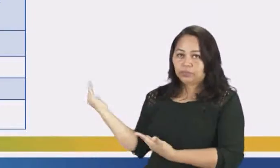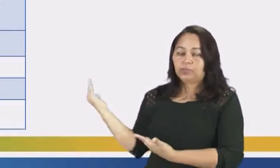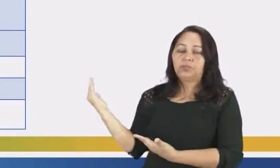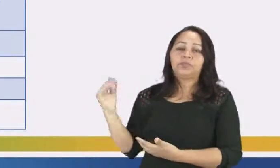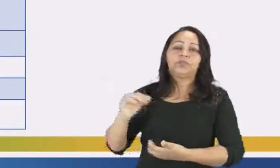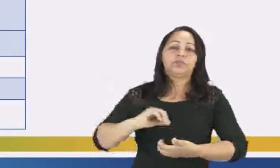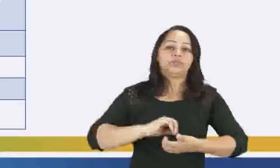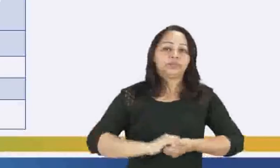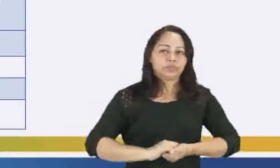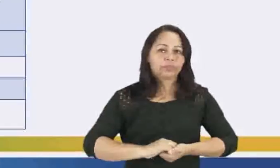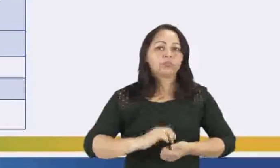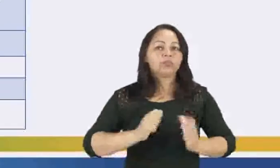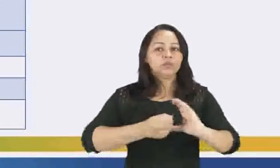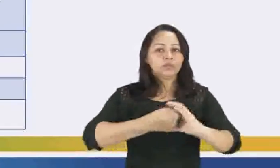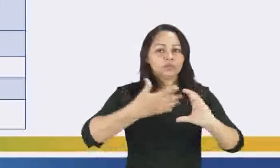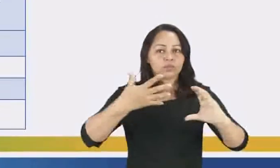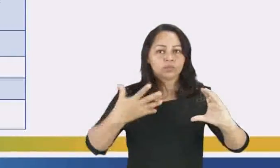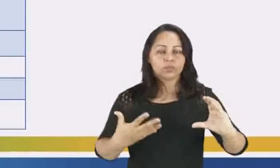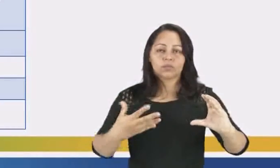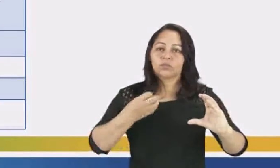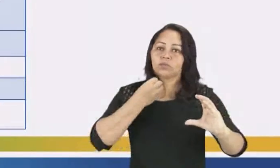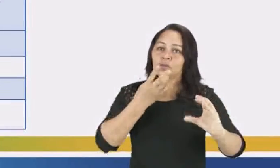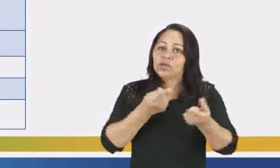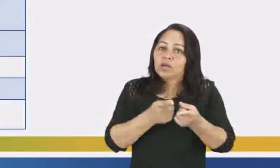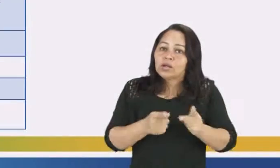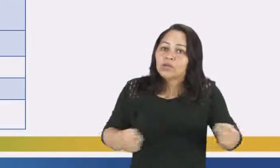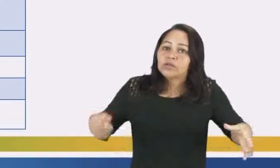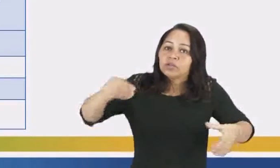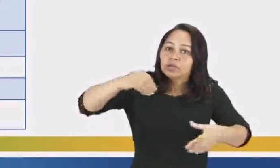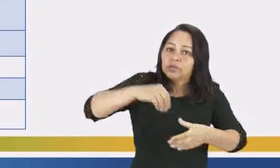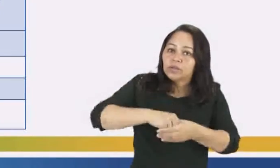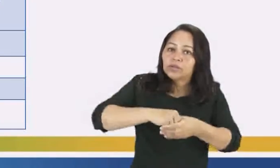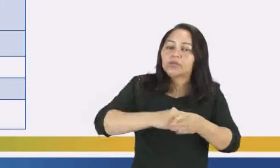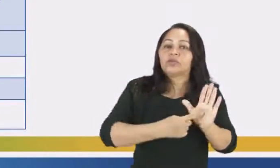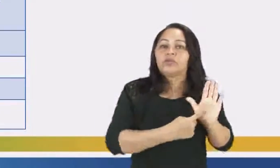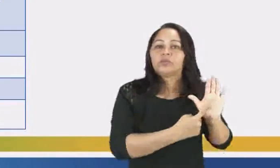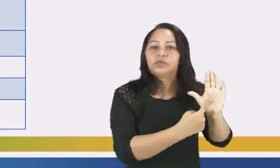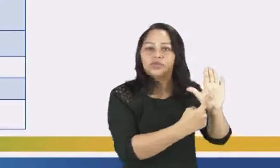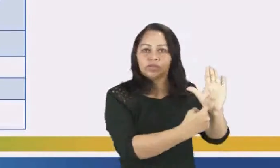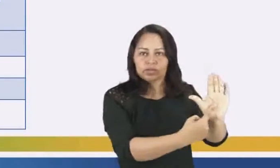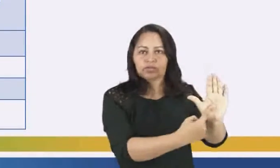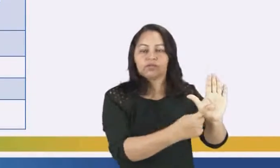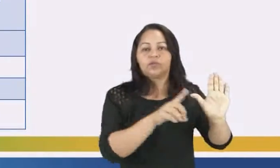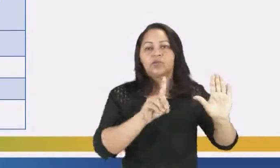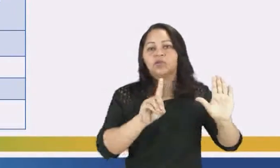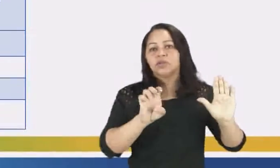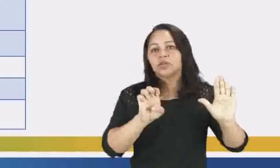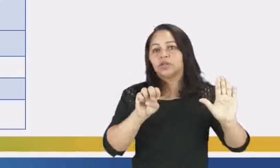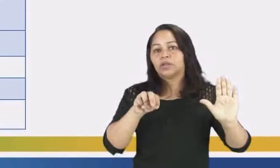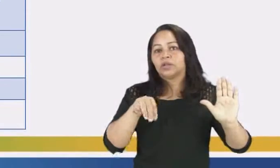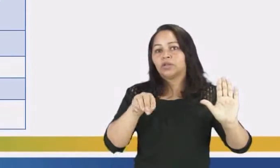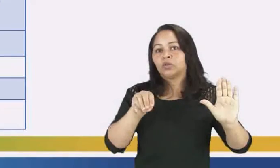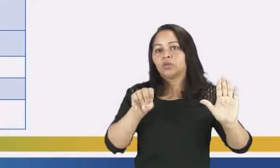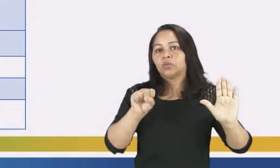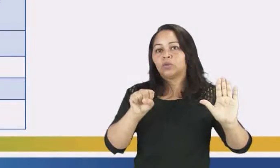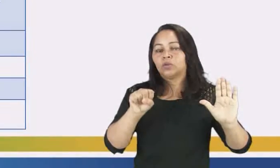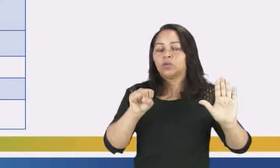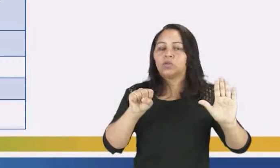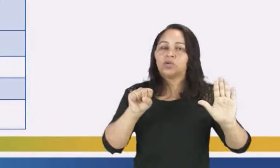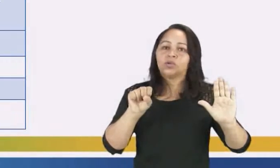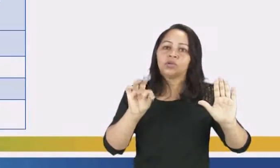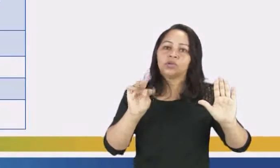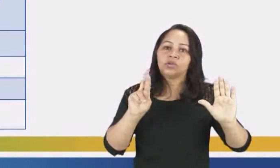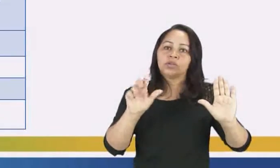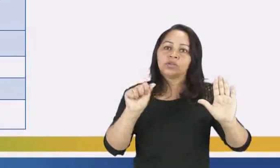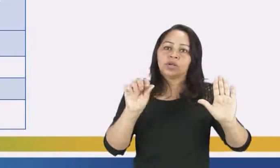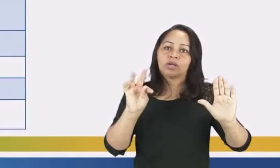tabela vai caracterizar bem essa classe demonstrativa. Nós temos aqui as pessoas do discurso, sabemos que